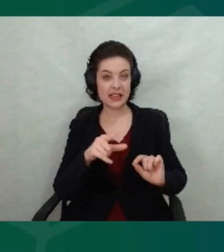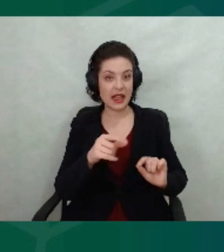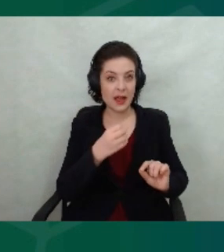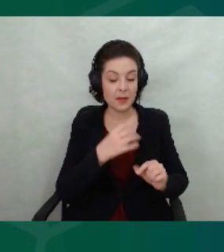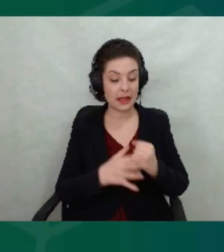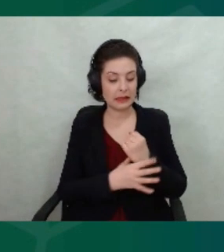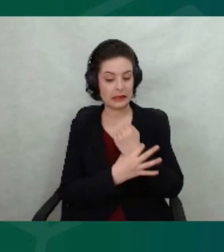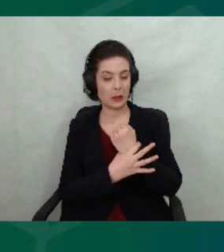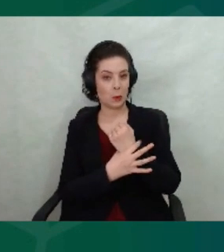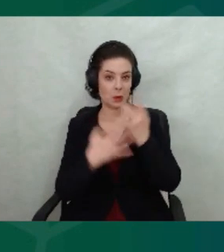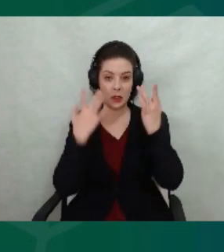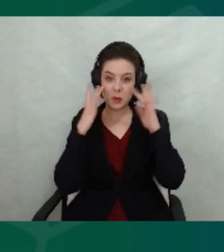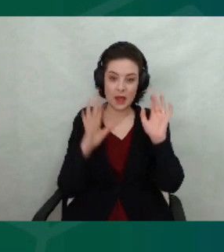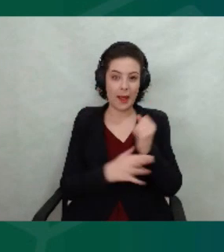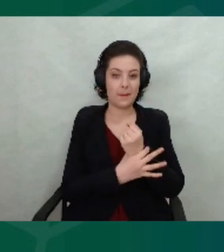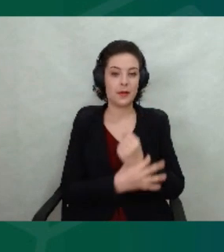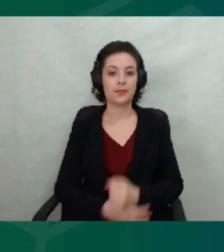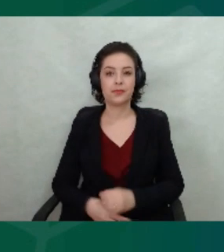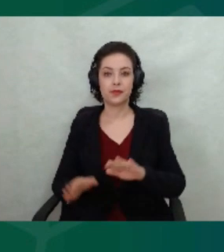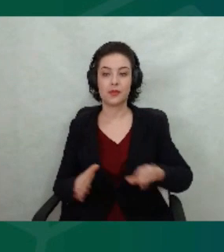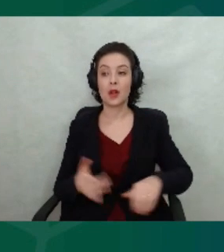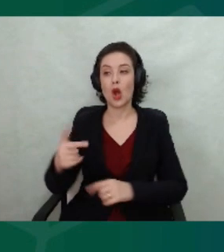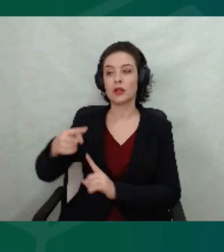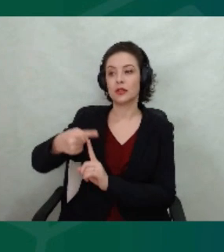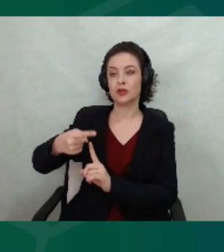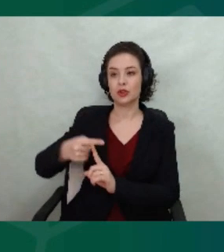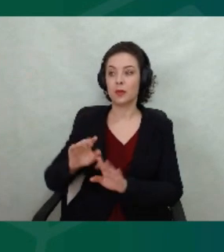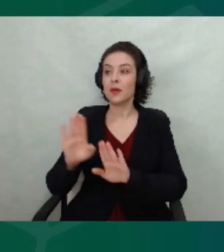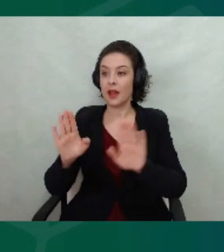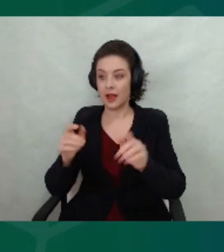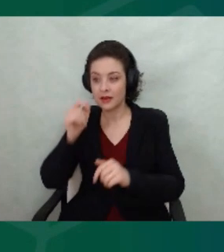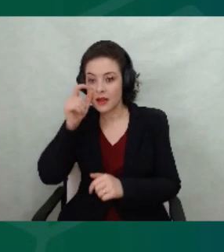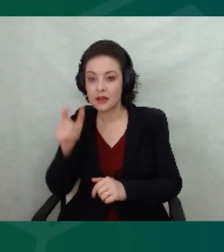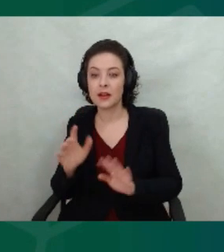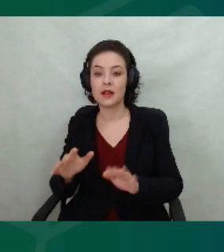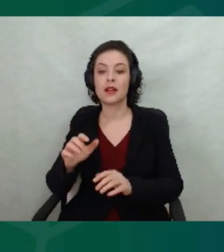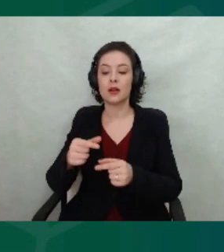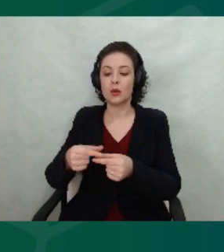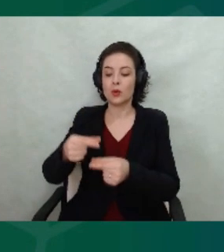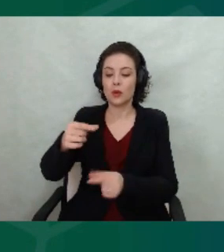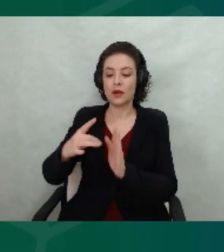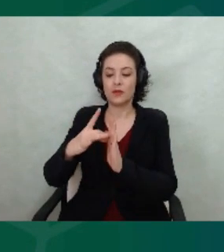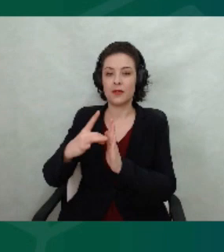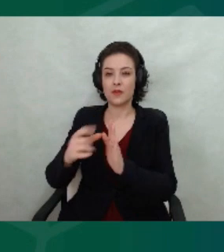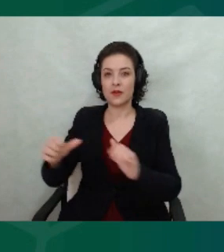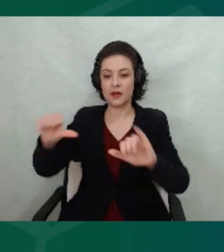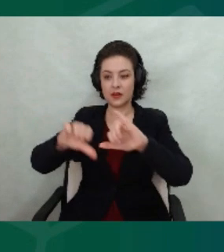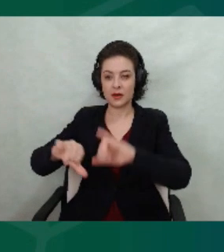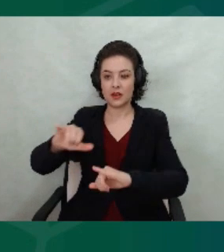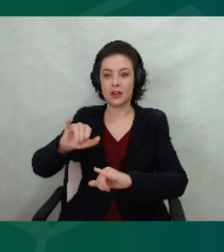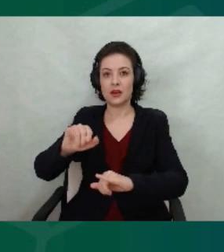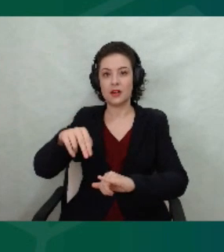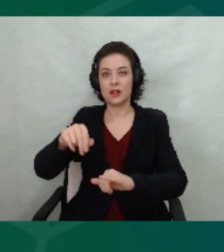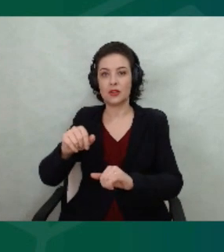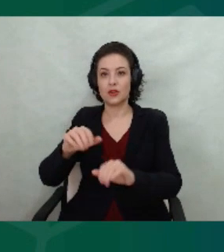forma. A outra são vacinas candidatas inativadas, pega o vírus, inativa em